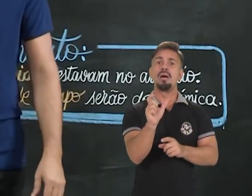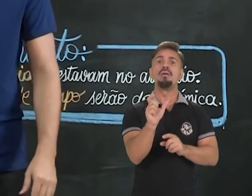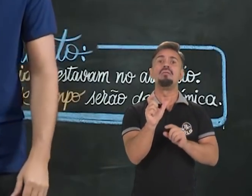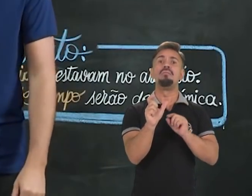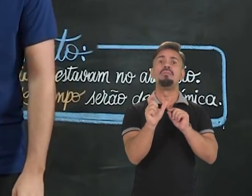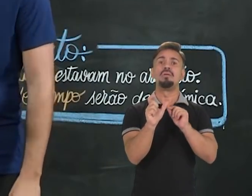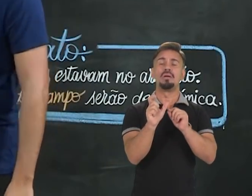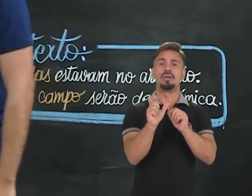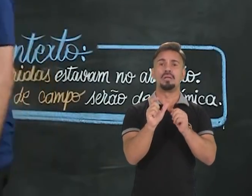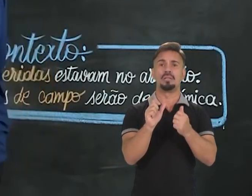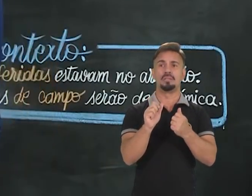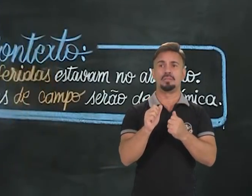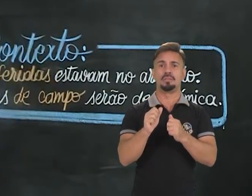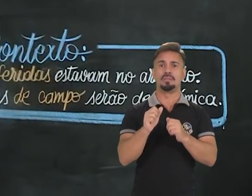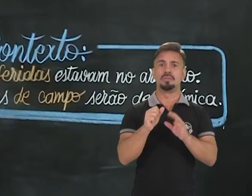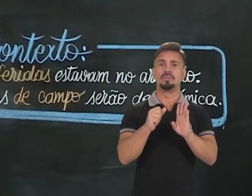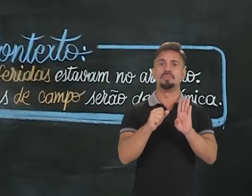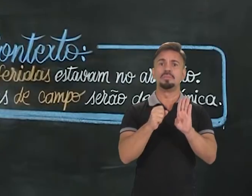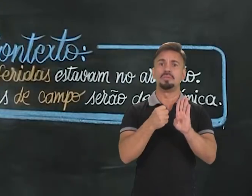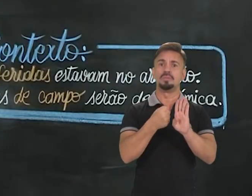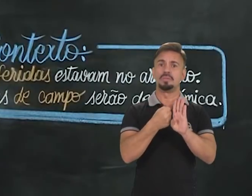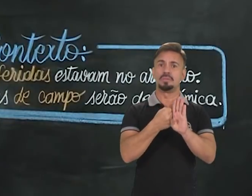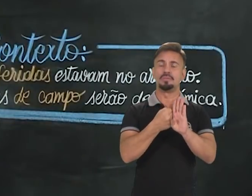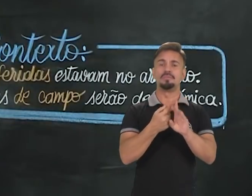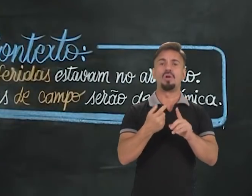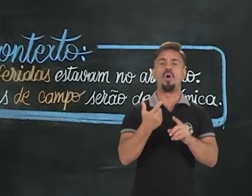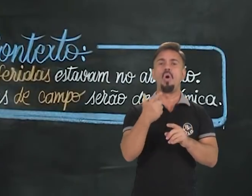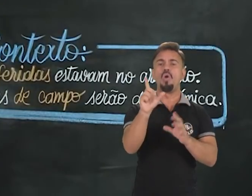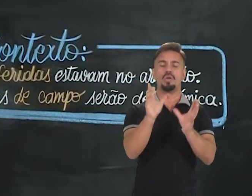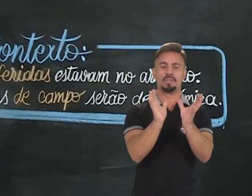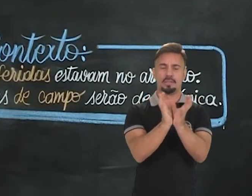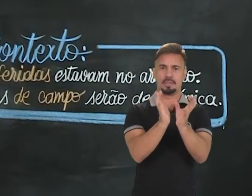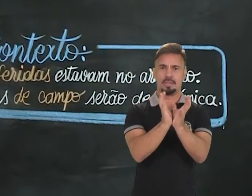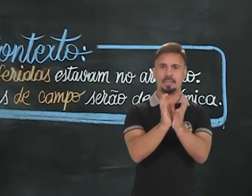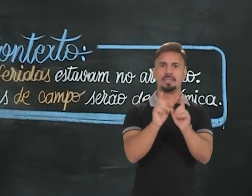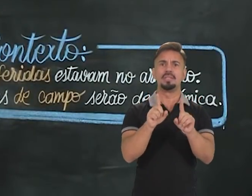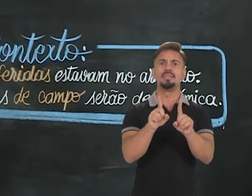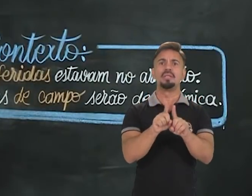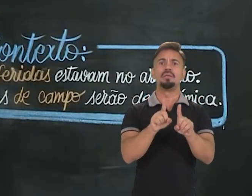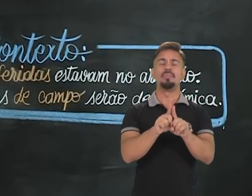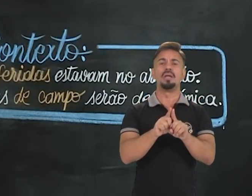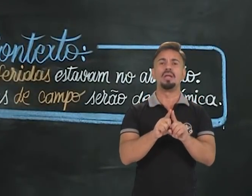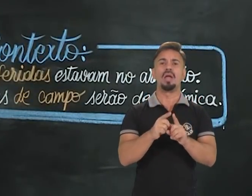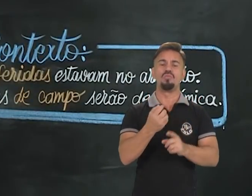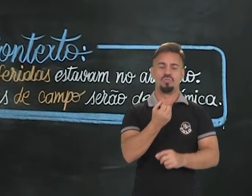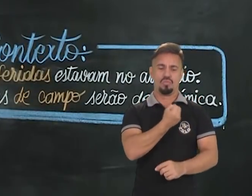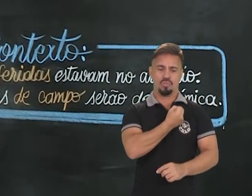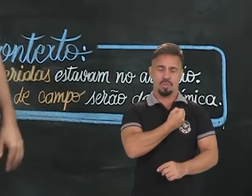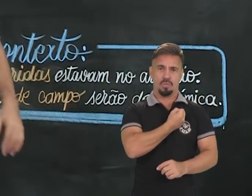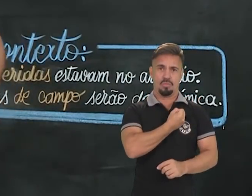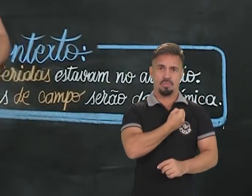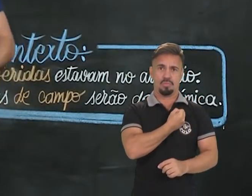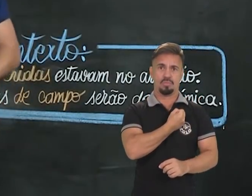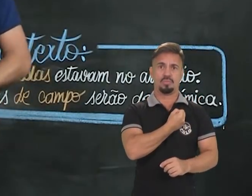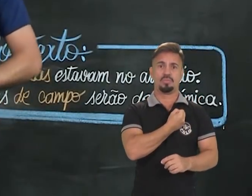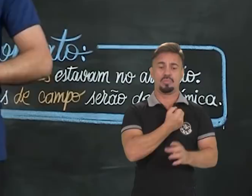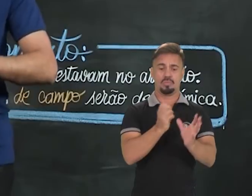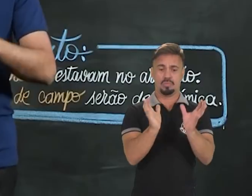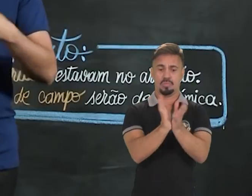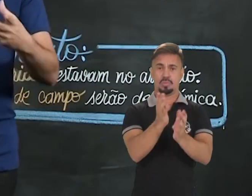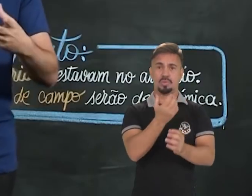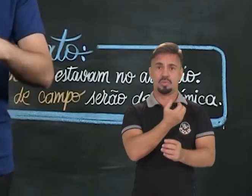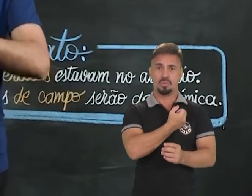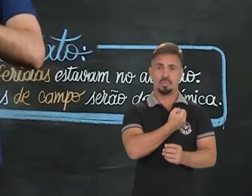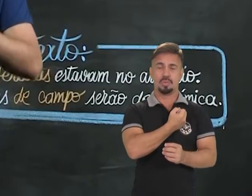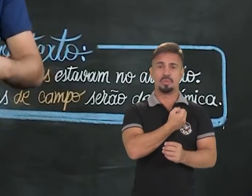palavra-chave, desse núcleo que é o substantivo. Outra classe que vai desempenhar a função de adjunto é o numeral. Os numerais têm